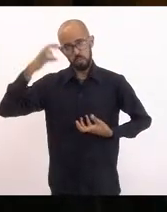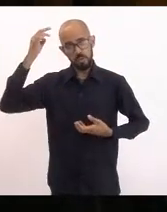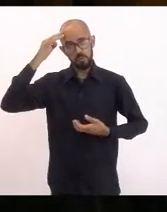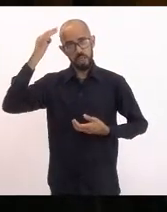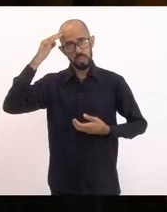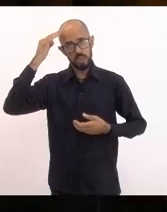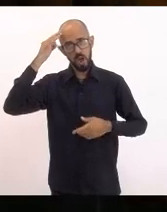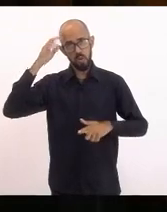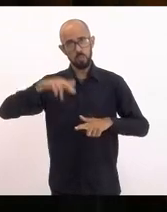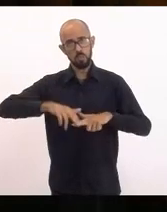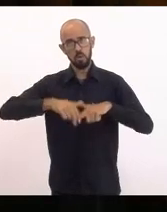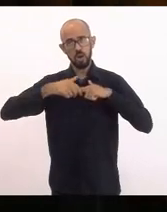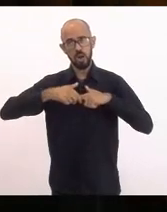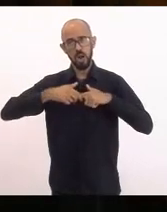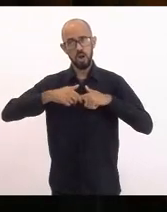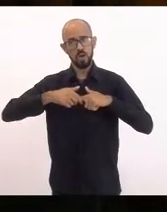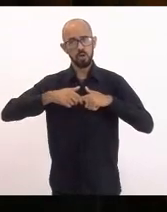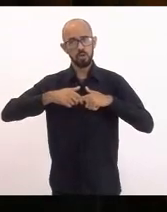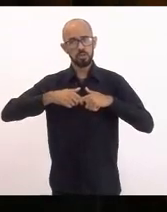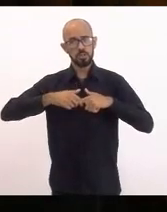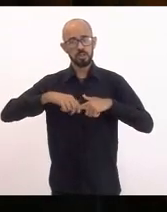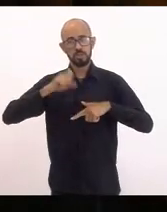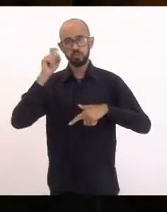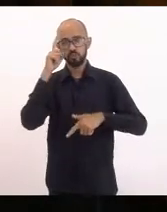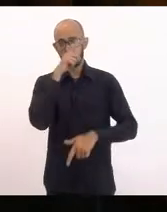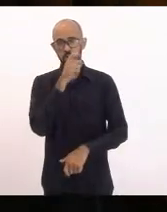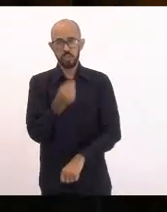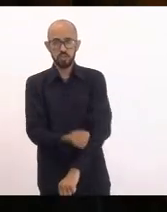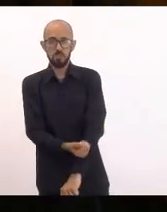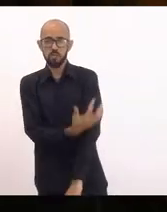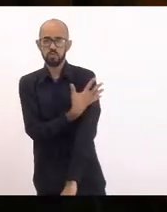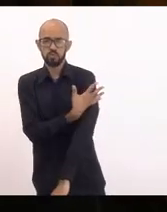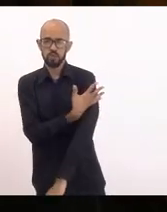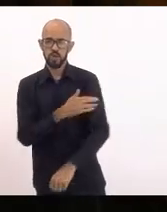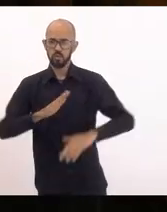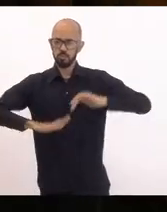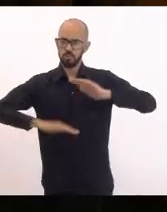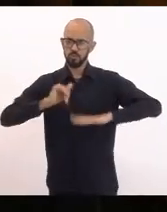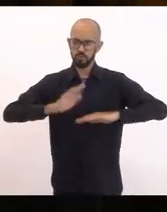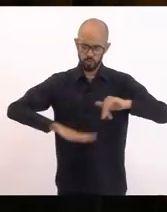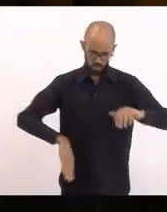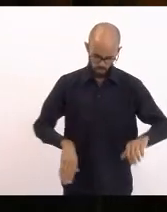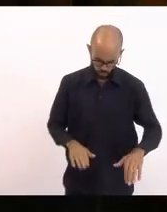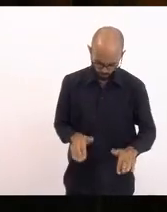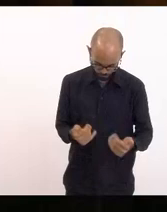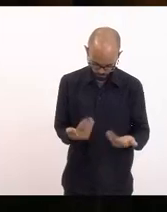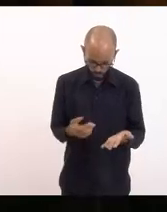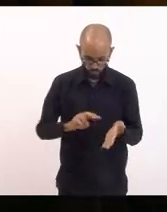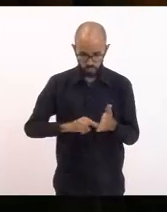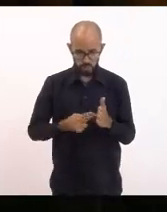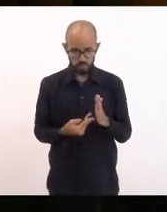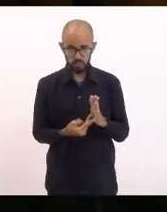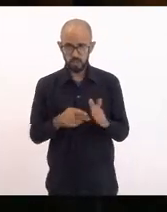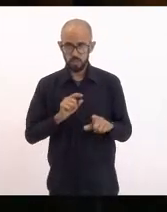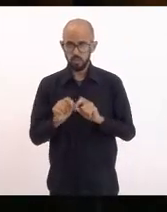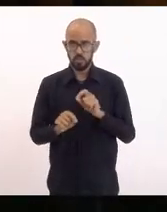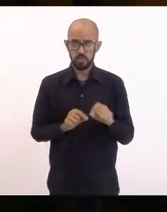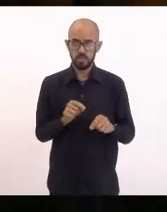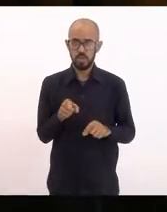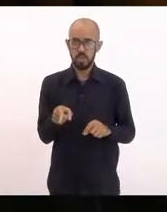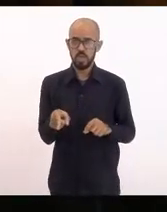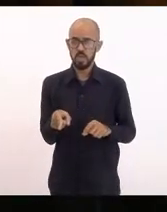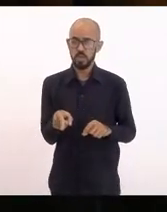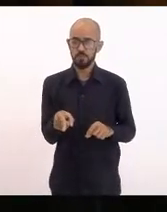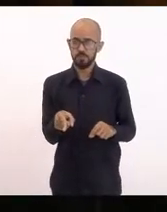provocado pela elevada tensão emocional inerente à profissão. Ou seja, o maior exemplo desse desgaste físico e